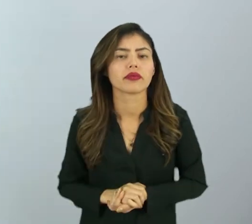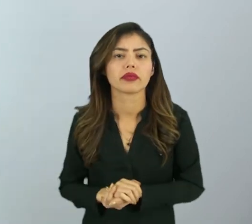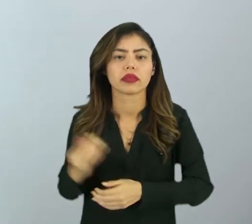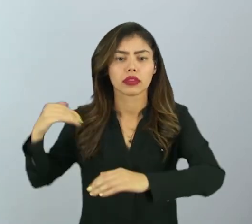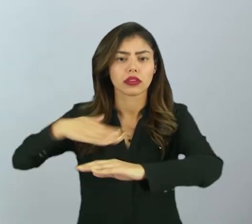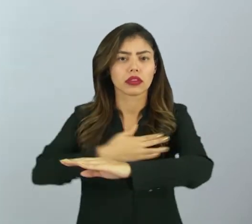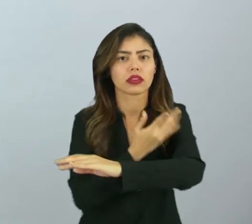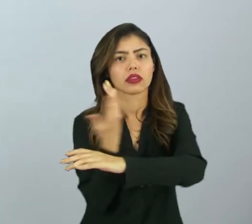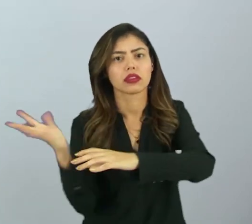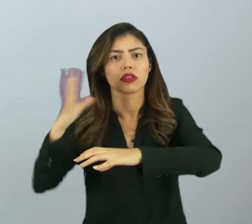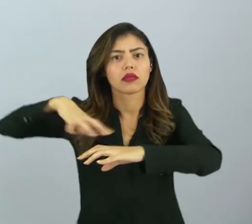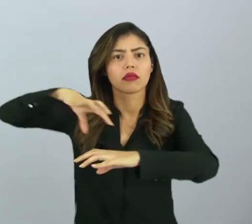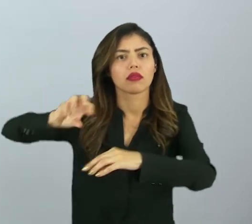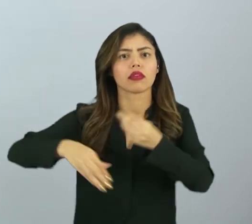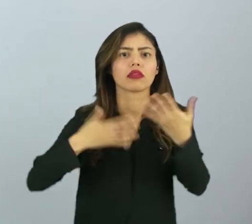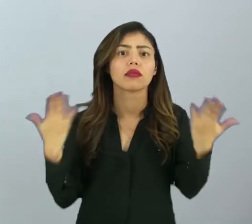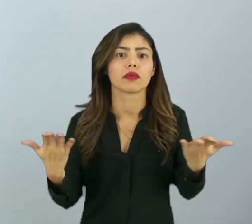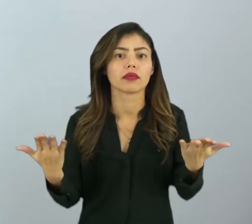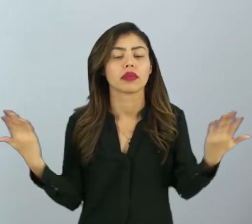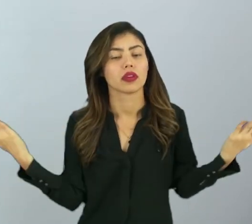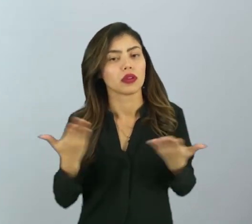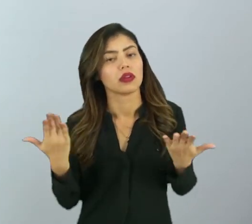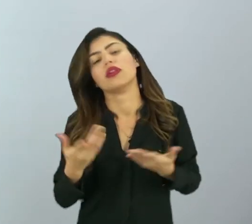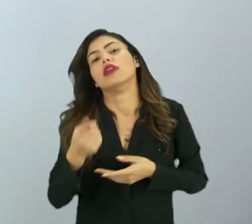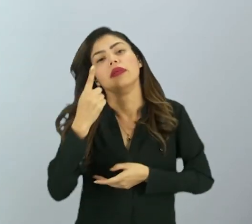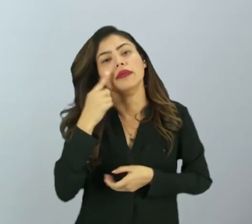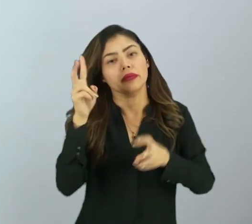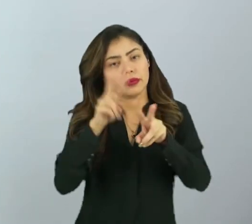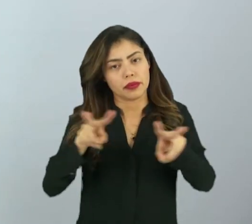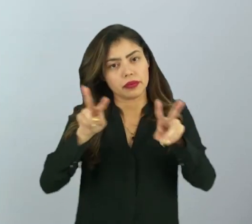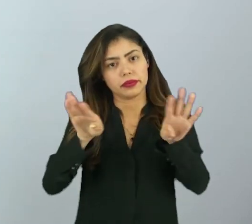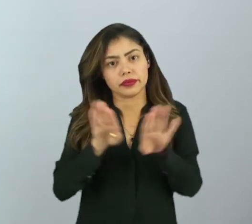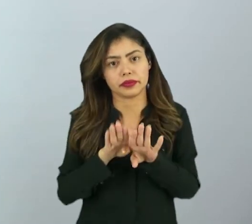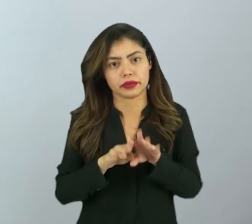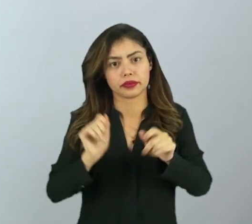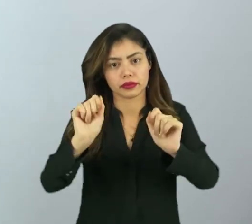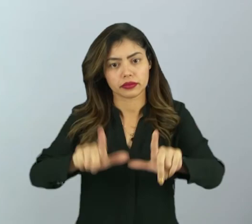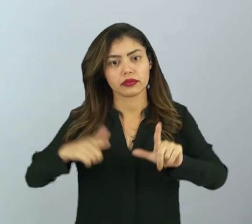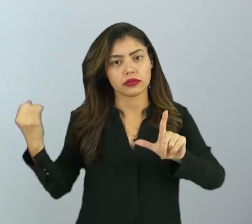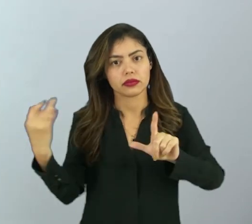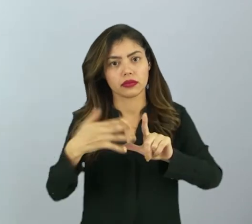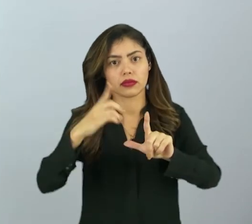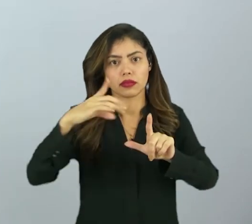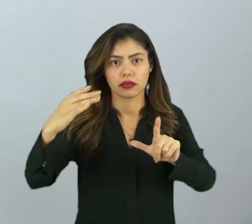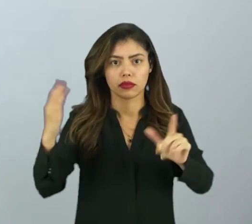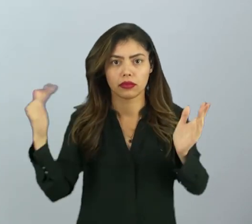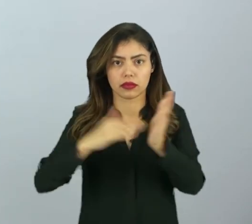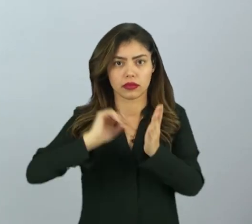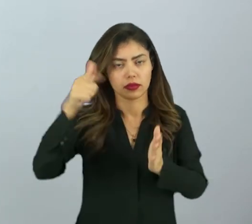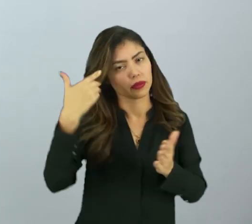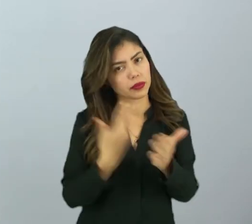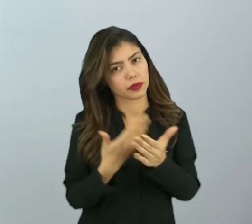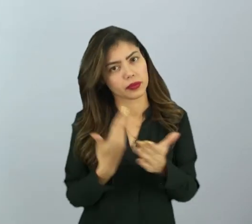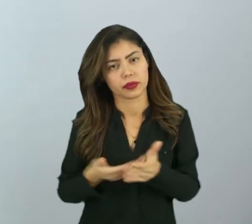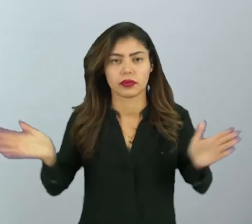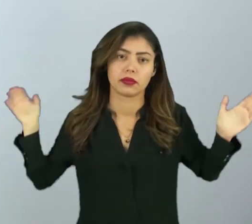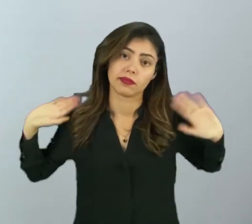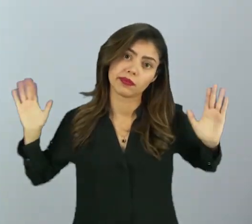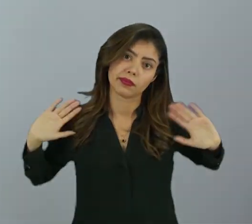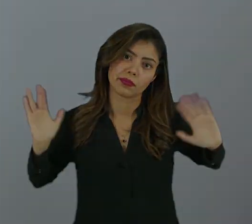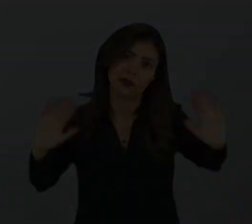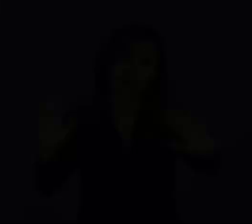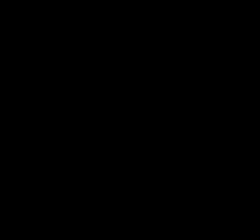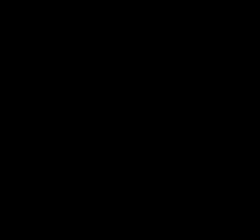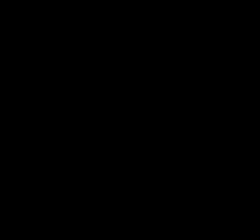ecológica. Então, essa foi nossa aula de hoje. Vocês poderão vê-la mais vezes lá na plataforma Eduque. E é isso, e até a próxima aula.